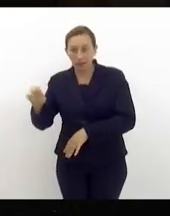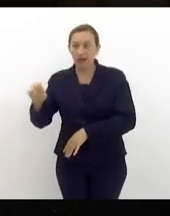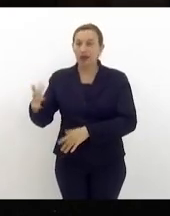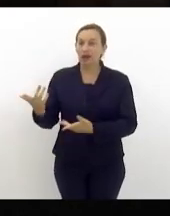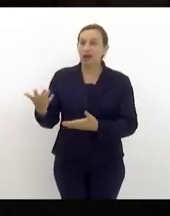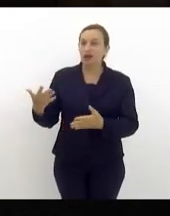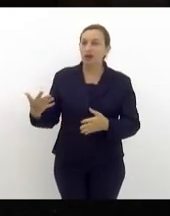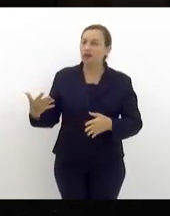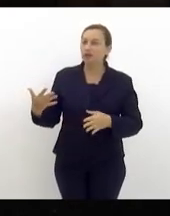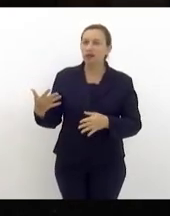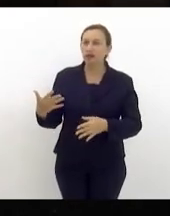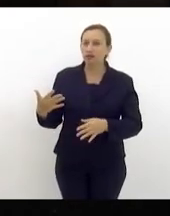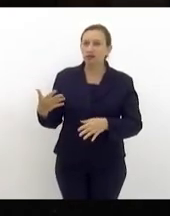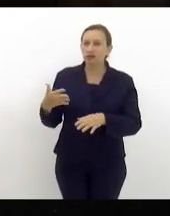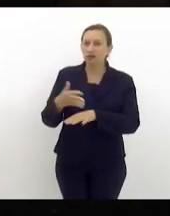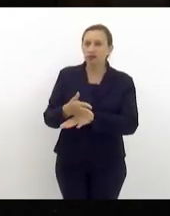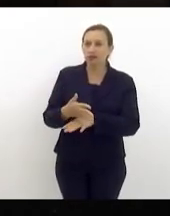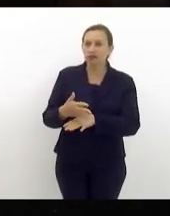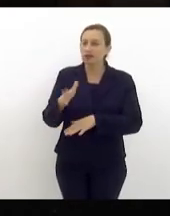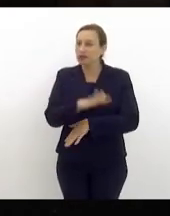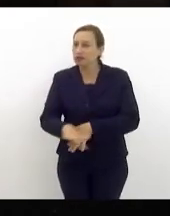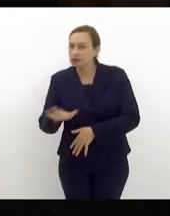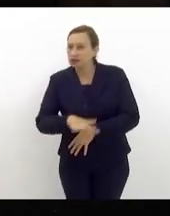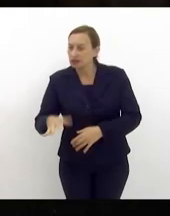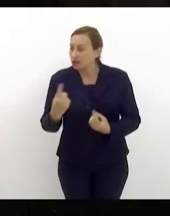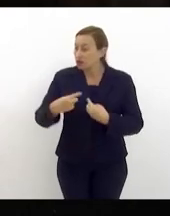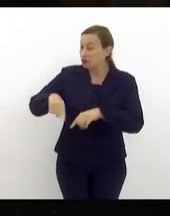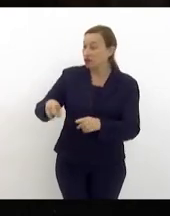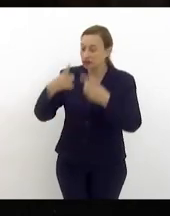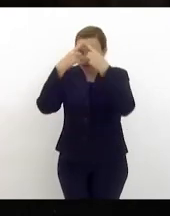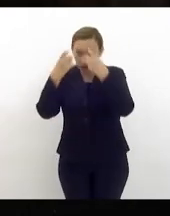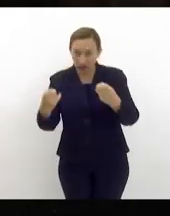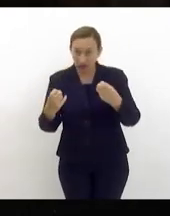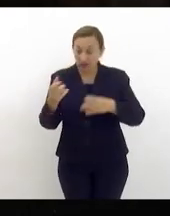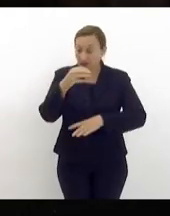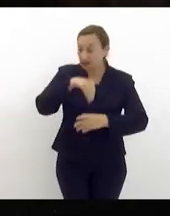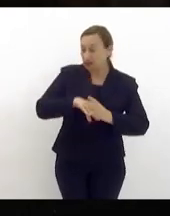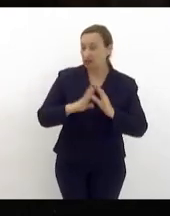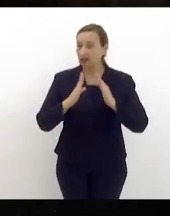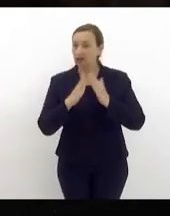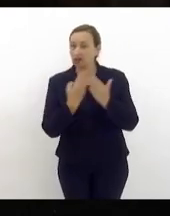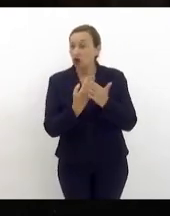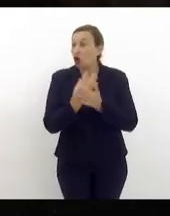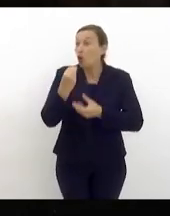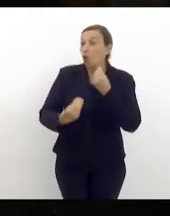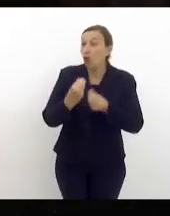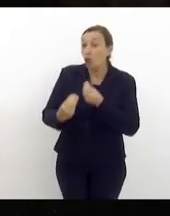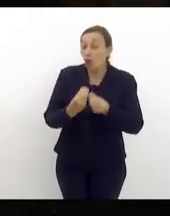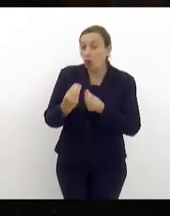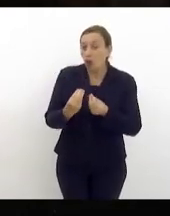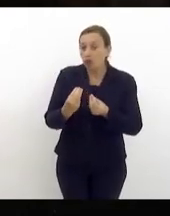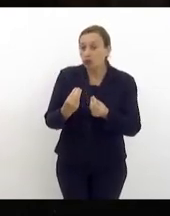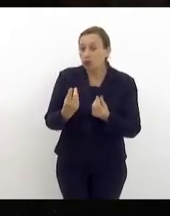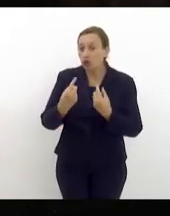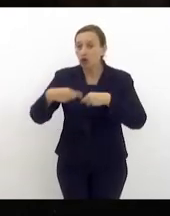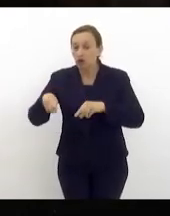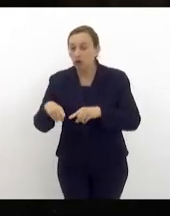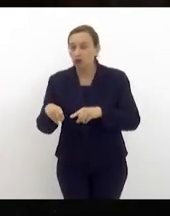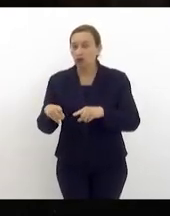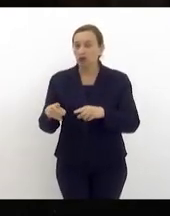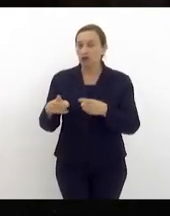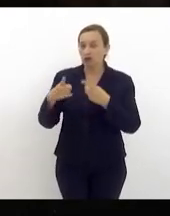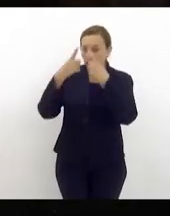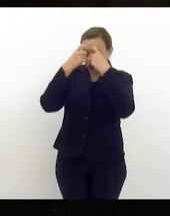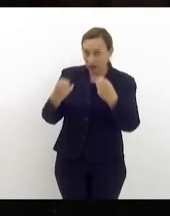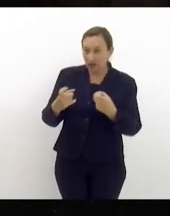as nossas crianças. A gente estava falando de combater a violência dentro das escolas. Como é que a gente vai combater a violência dentro das escolas se a gente